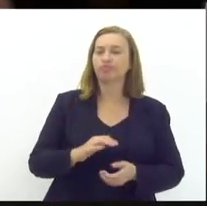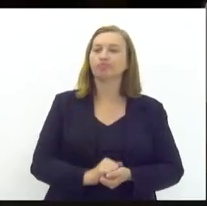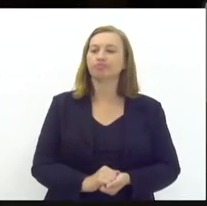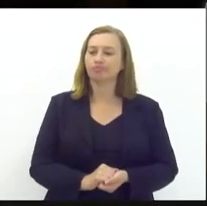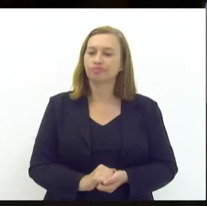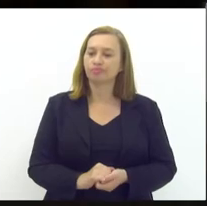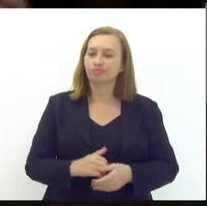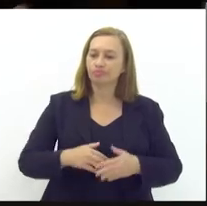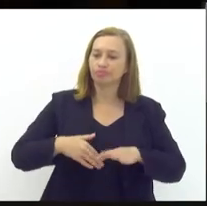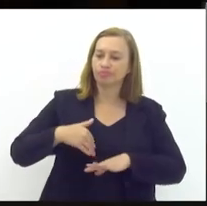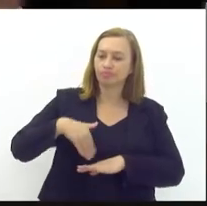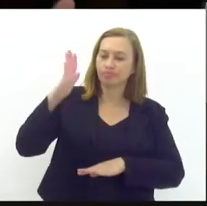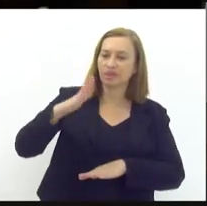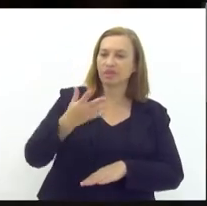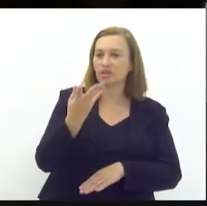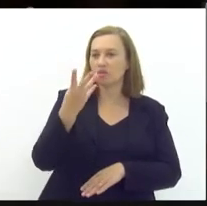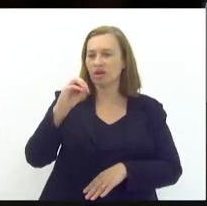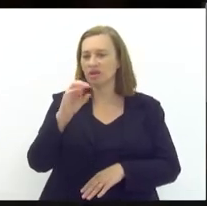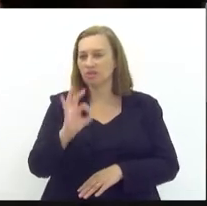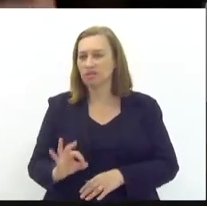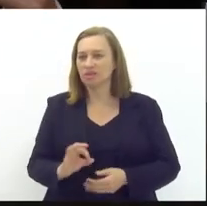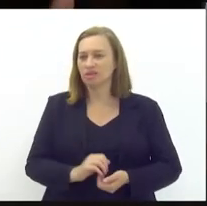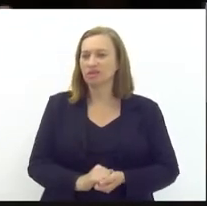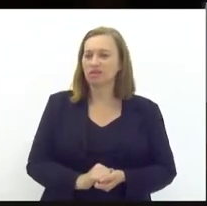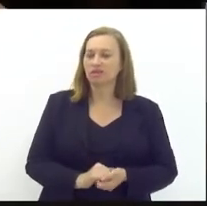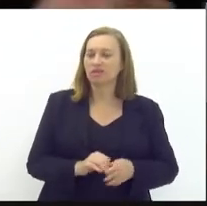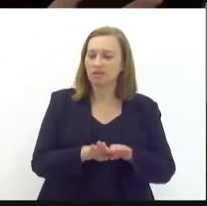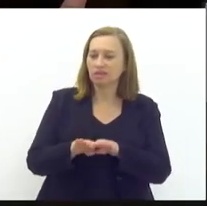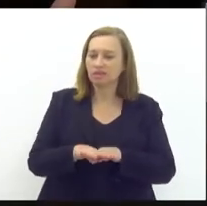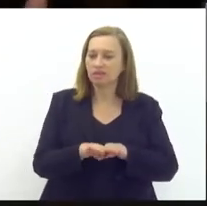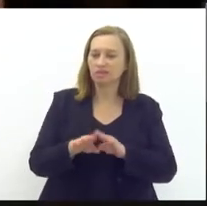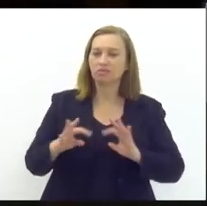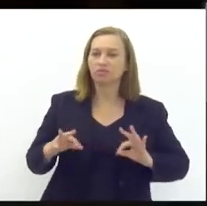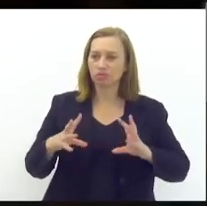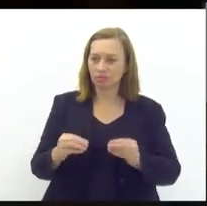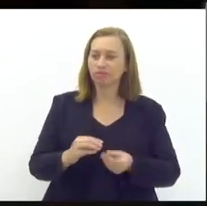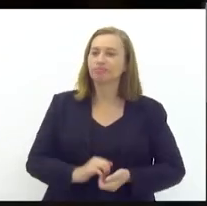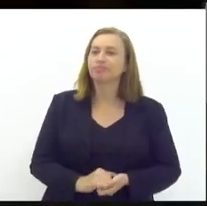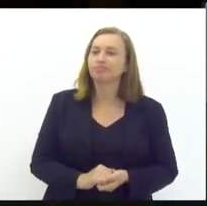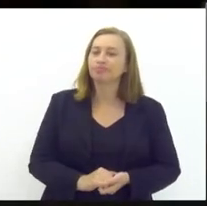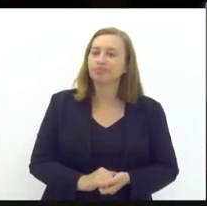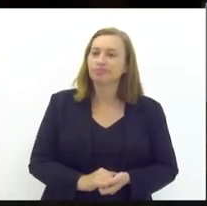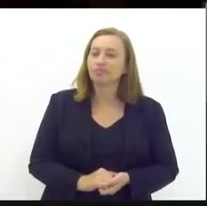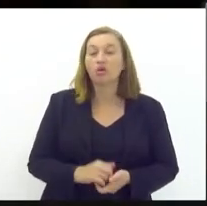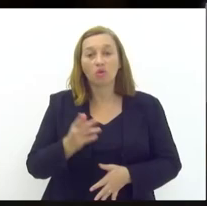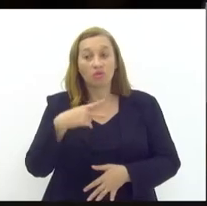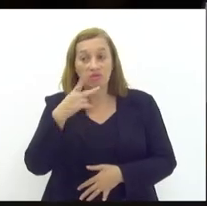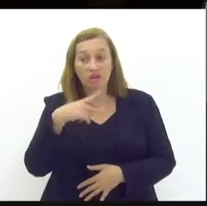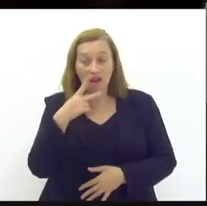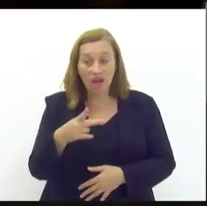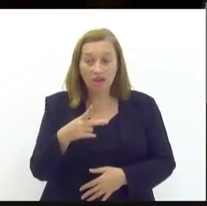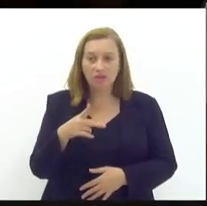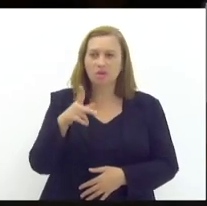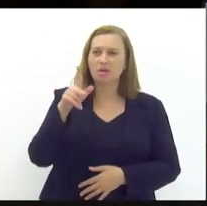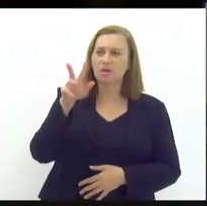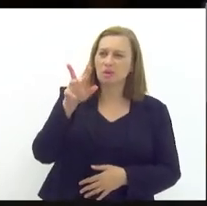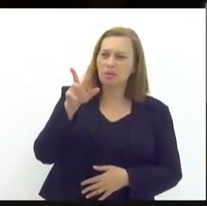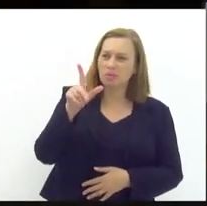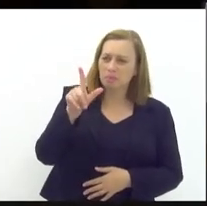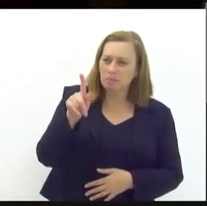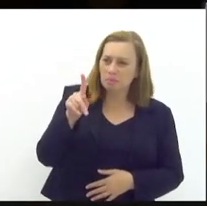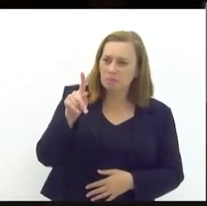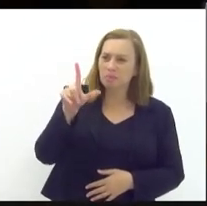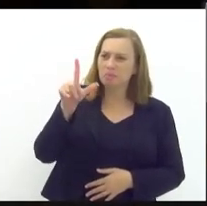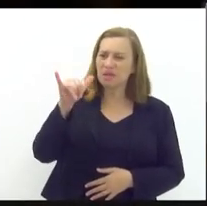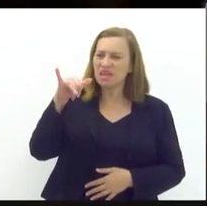ambulatório é igual não tem essa coisa de hotelaria o povo aqui no Brasil Quer ir no médico para ficar em hotel Como dizia o Plínio de arruda no debate com José Serra